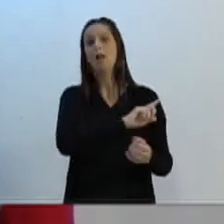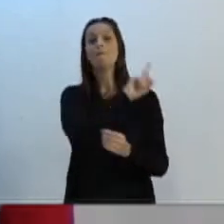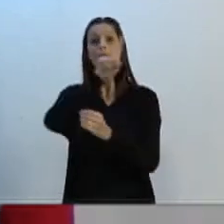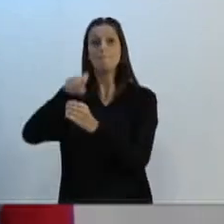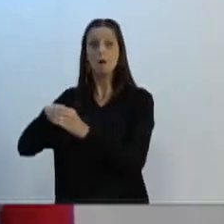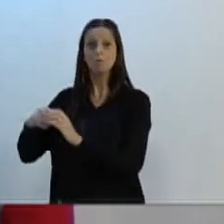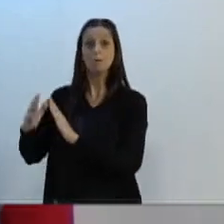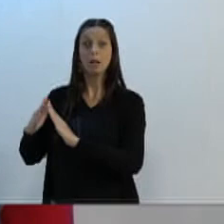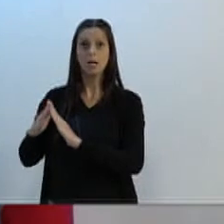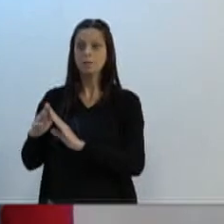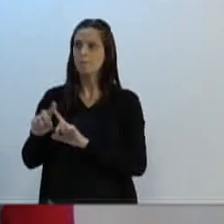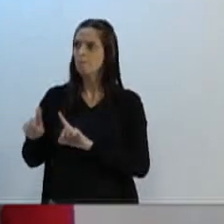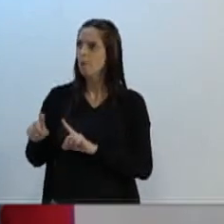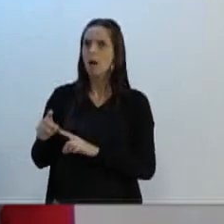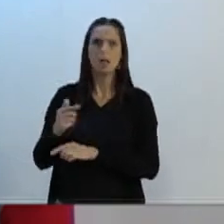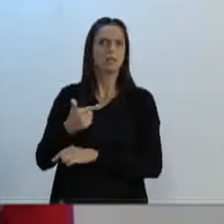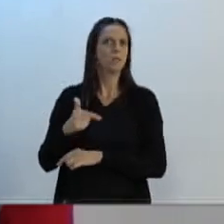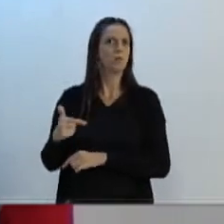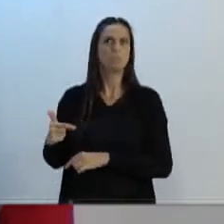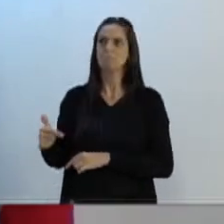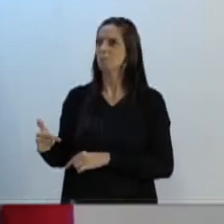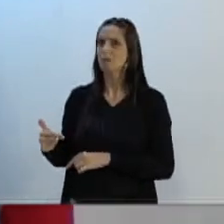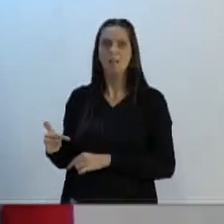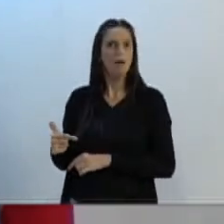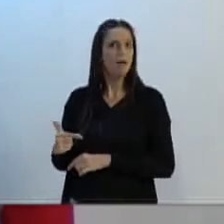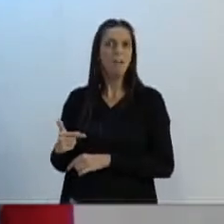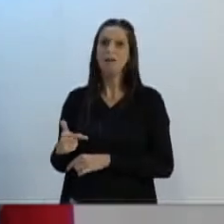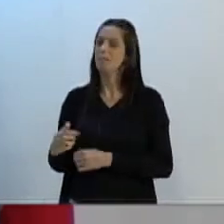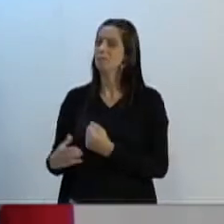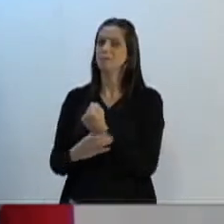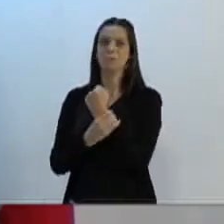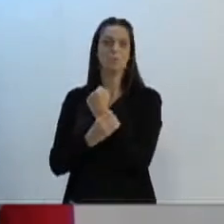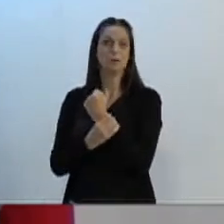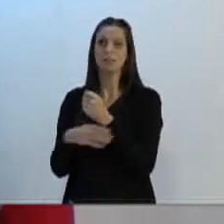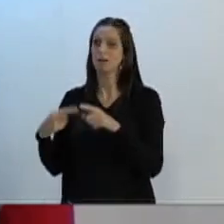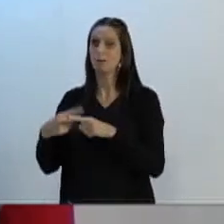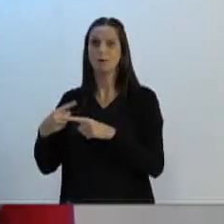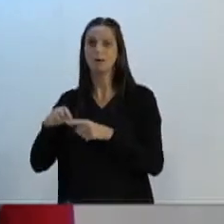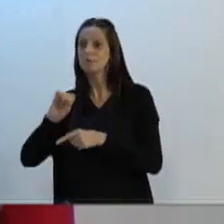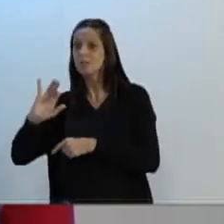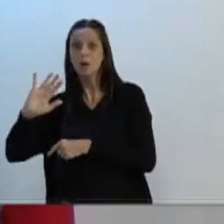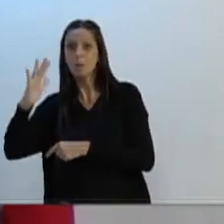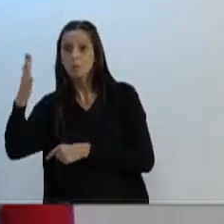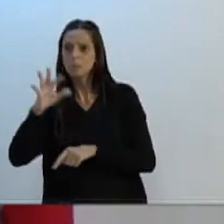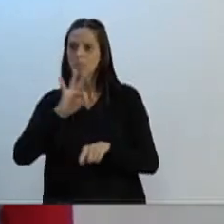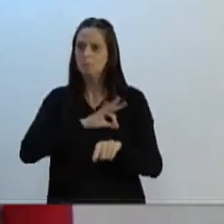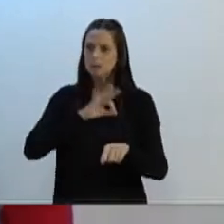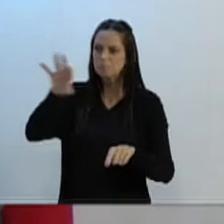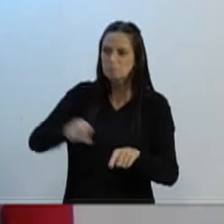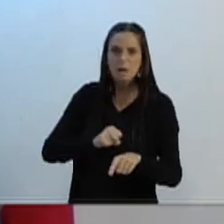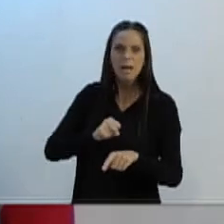a bandidagem está tranquila, porque mesmo que se for pego em flagrante, como aconteceu e foi noticiado,